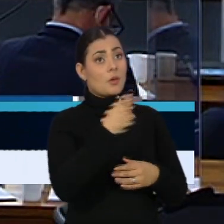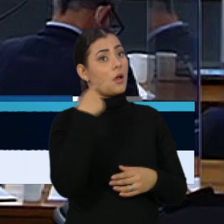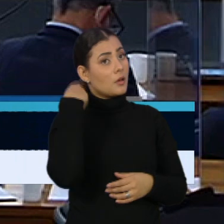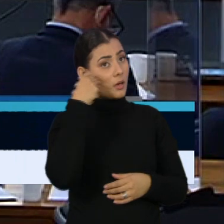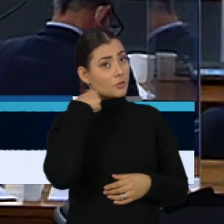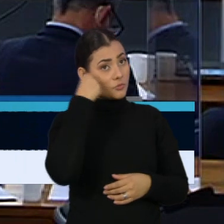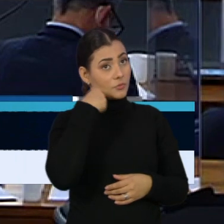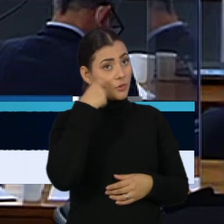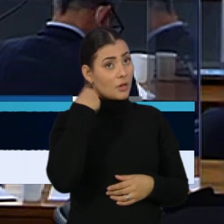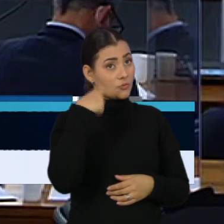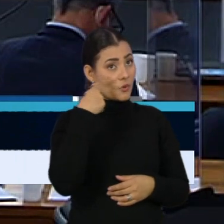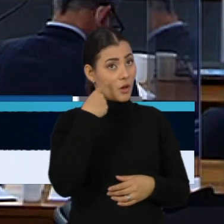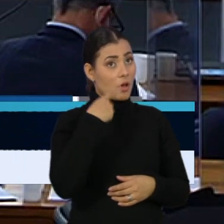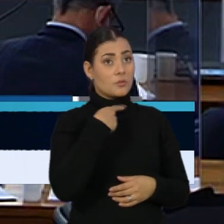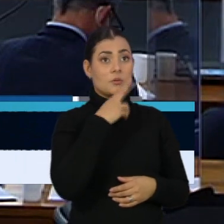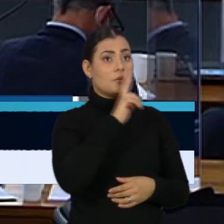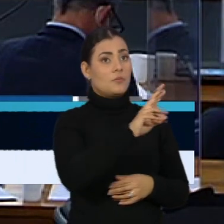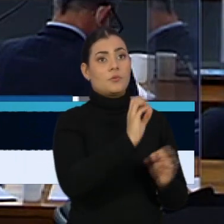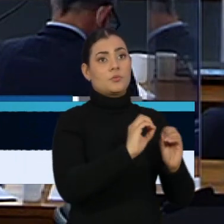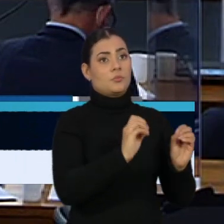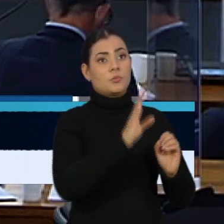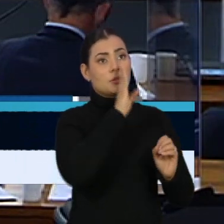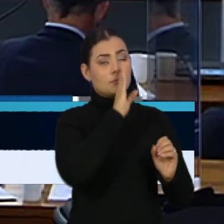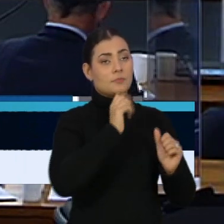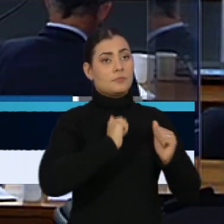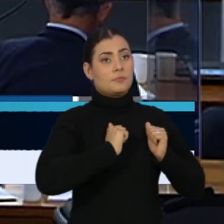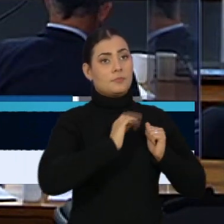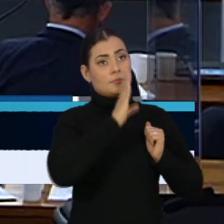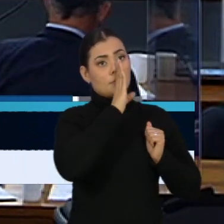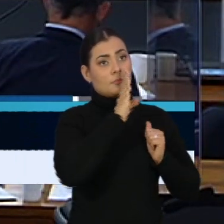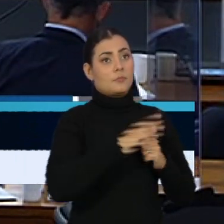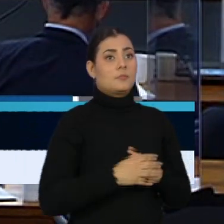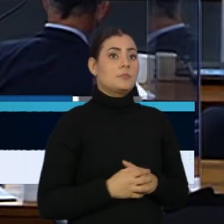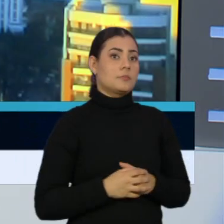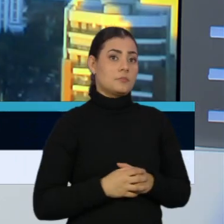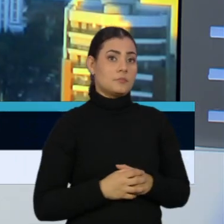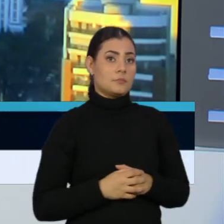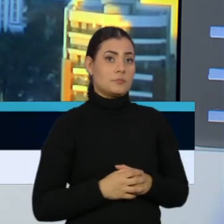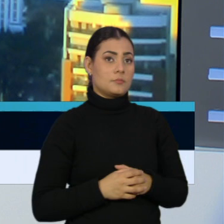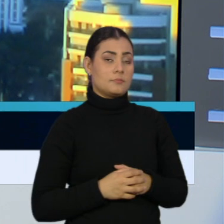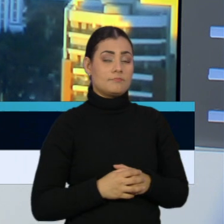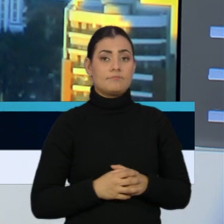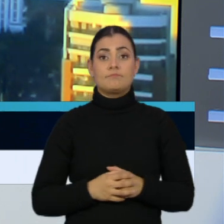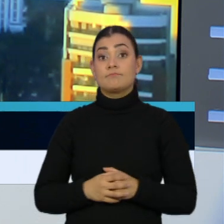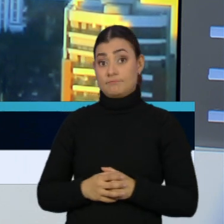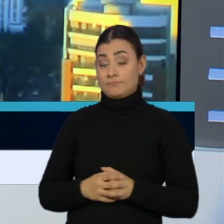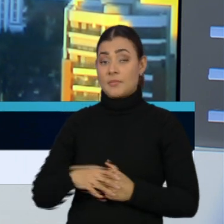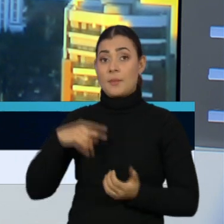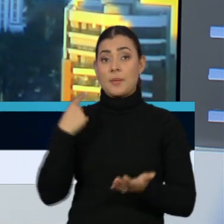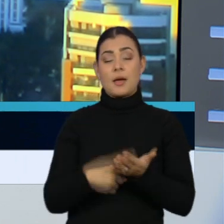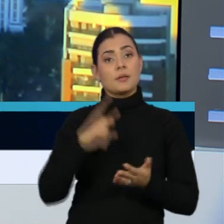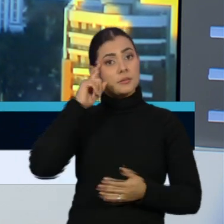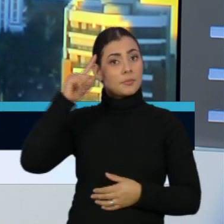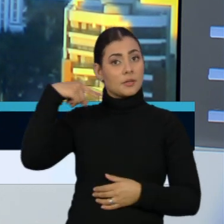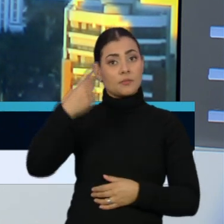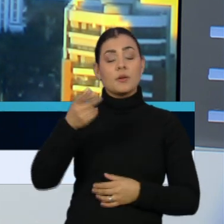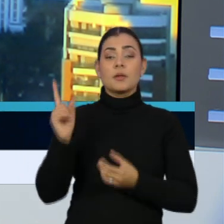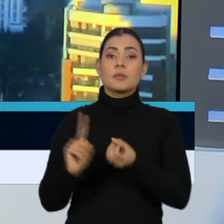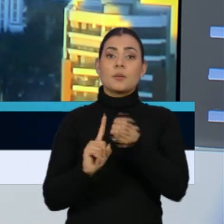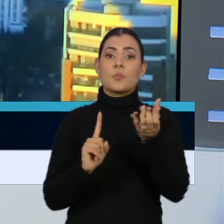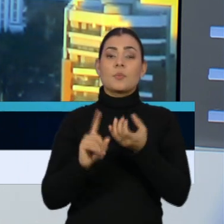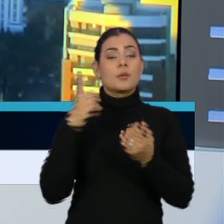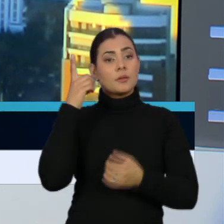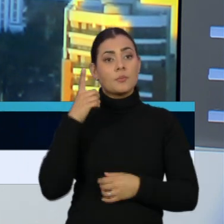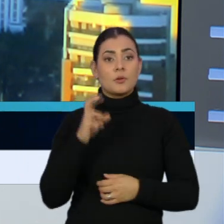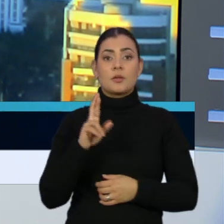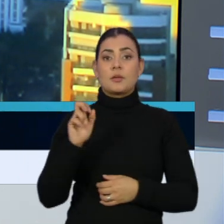advogados, eu me reservo o direito de permanecer em silêncio. Está marcado para a semana que vem o depoimento do